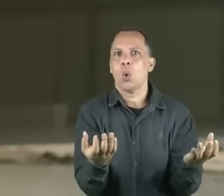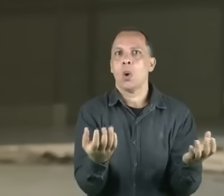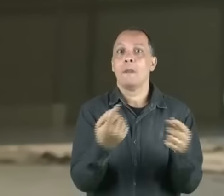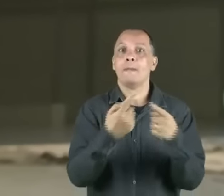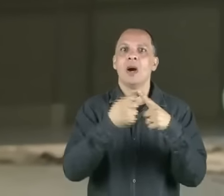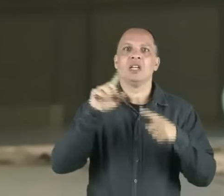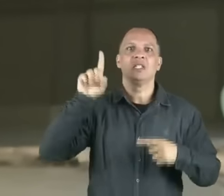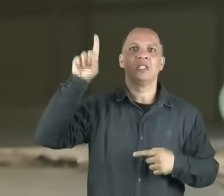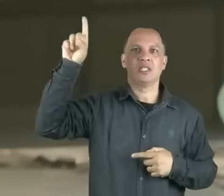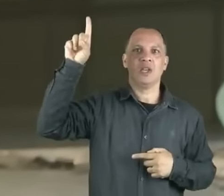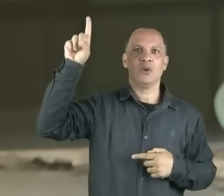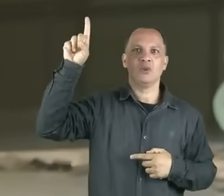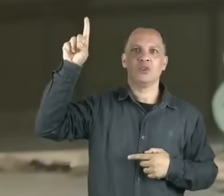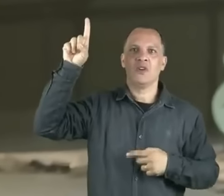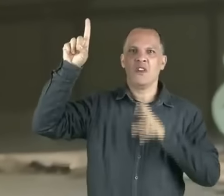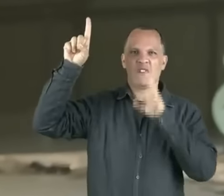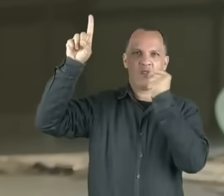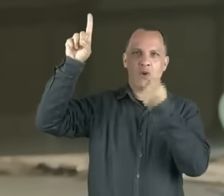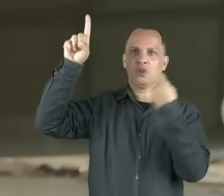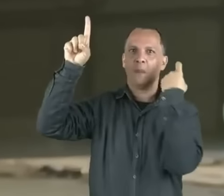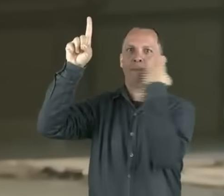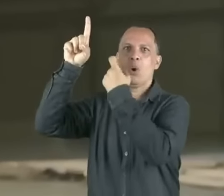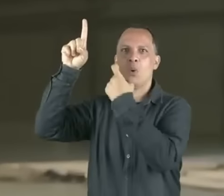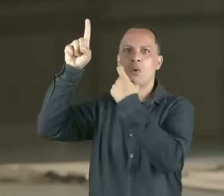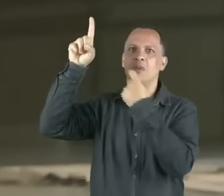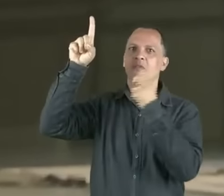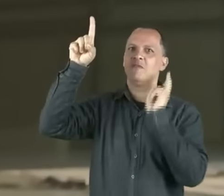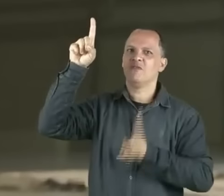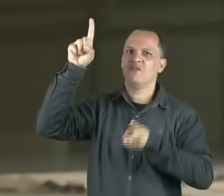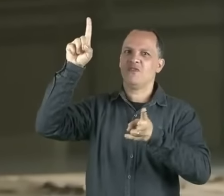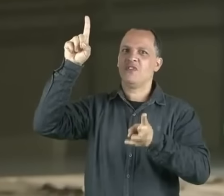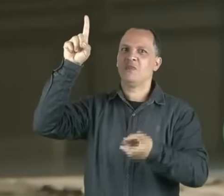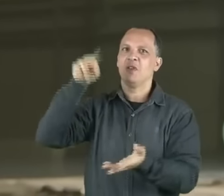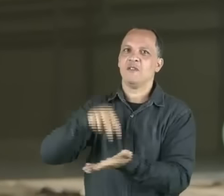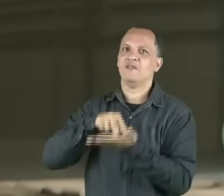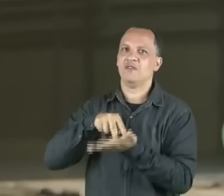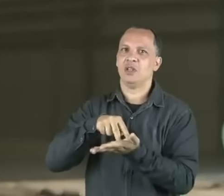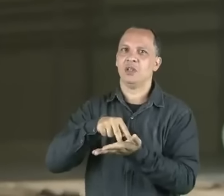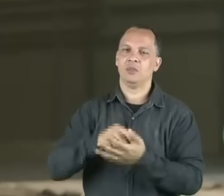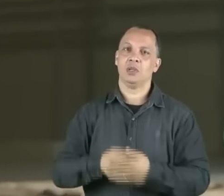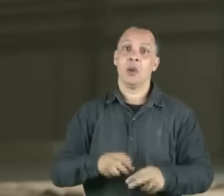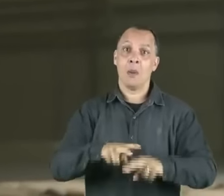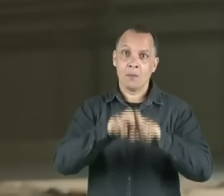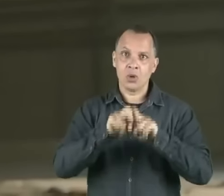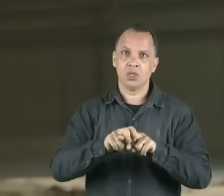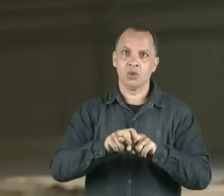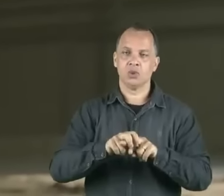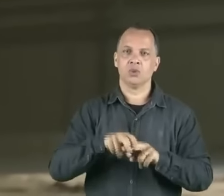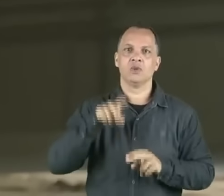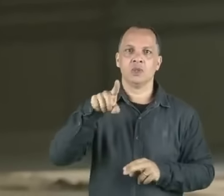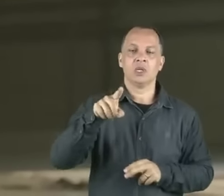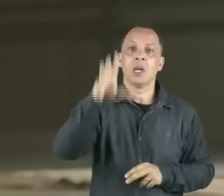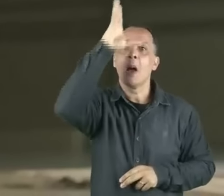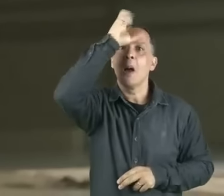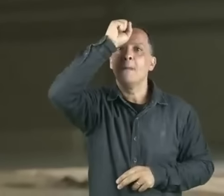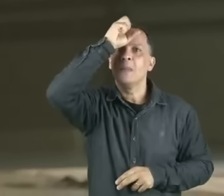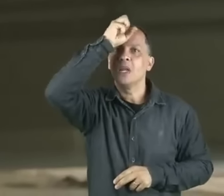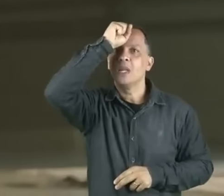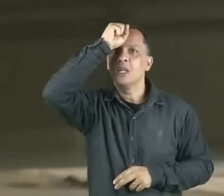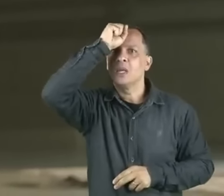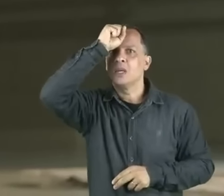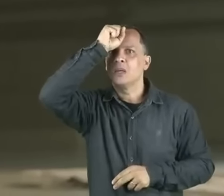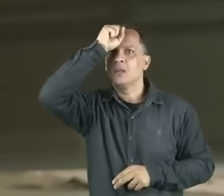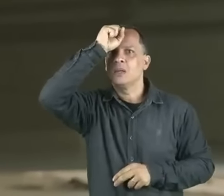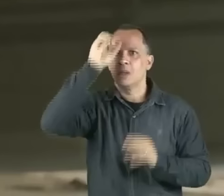e por isso revista-se de toda a armadura de Deus a verdade a justiça Oi